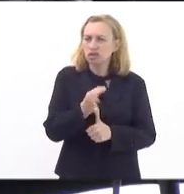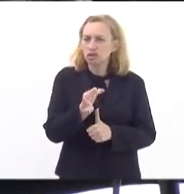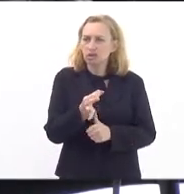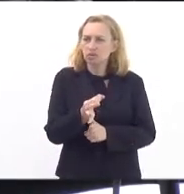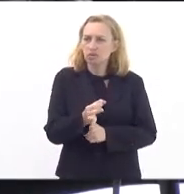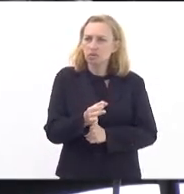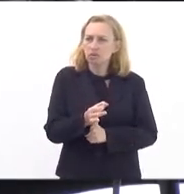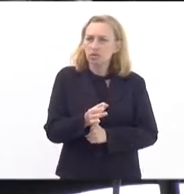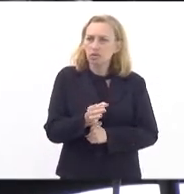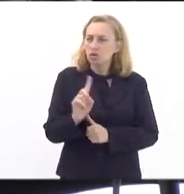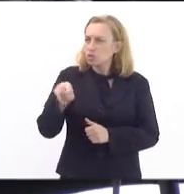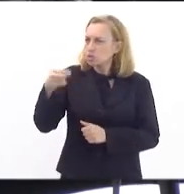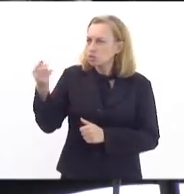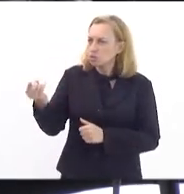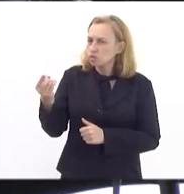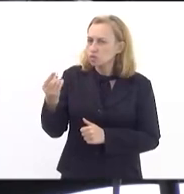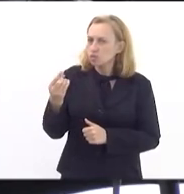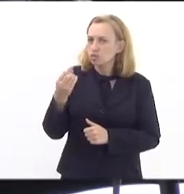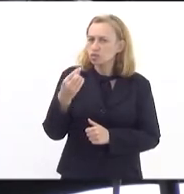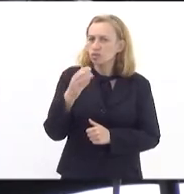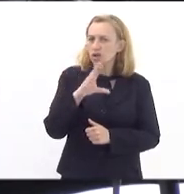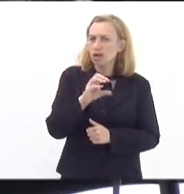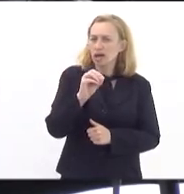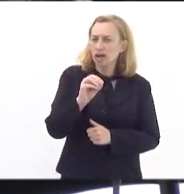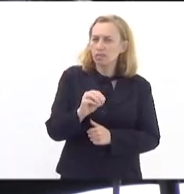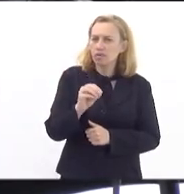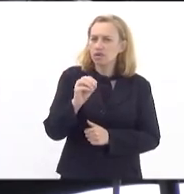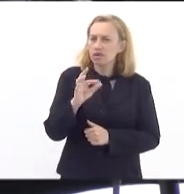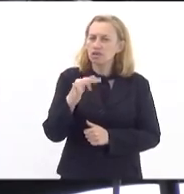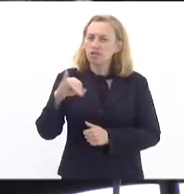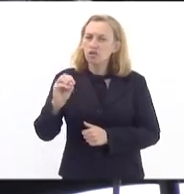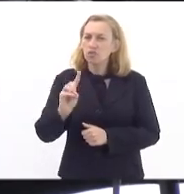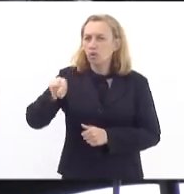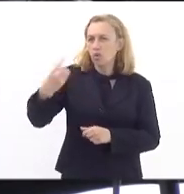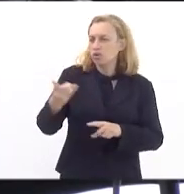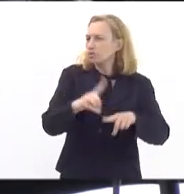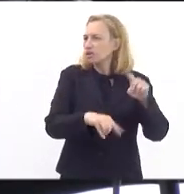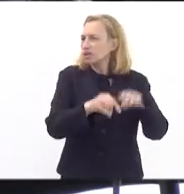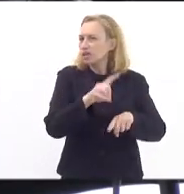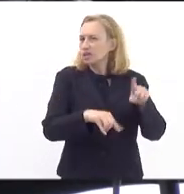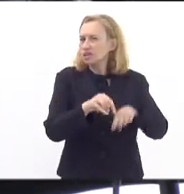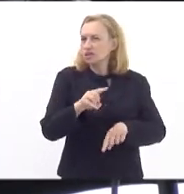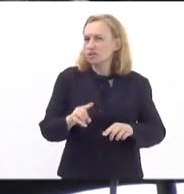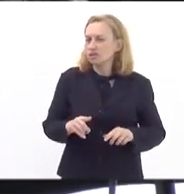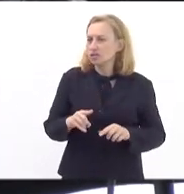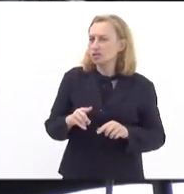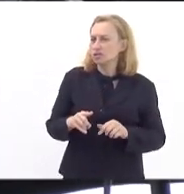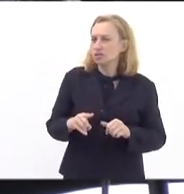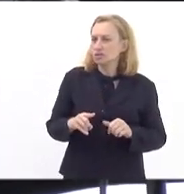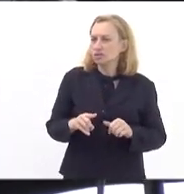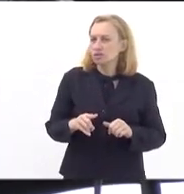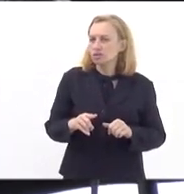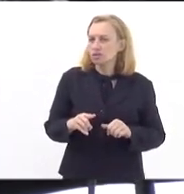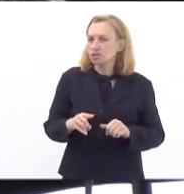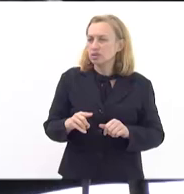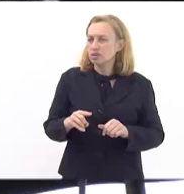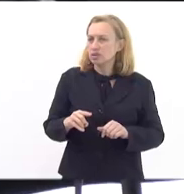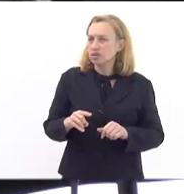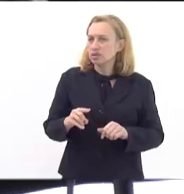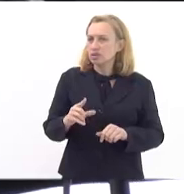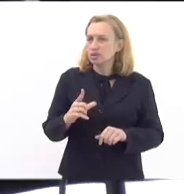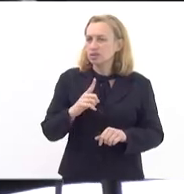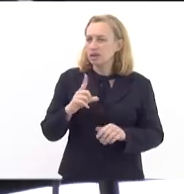progressivamente os outros cabos e Fios é por outros materiais o mesmo efetividade técnica mas mais e que têm o mesmo valor